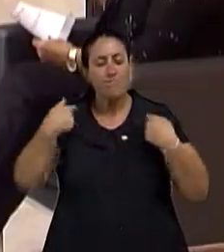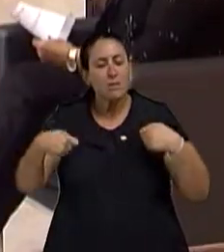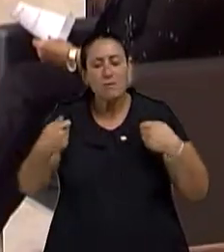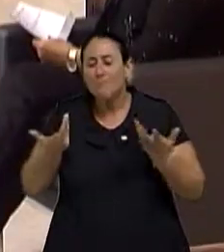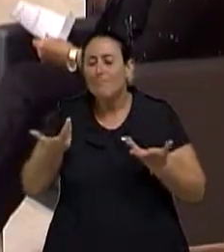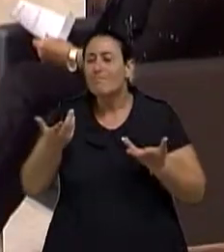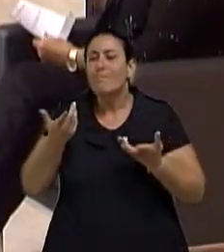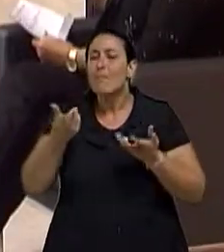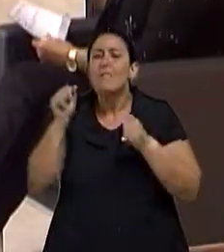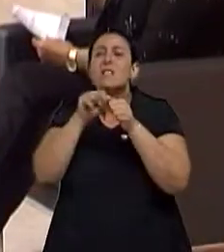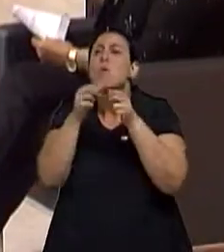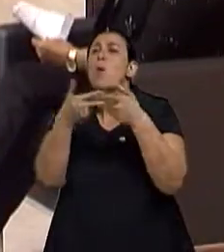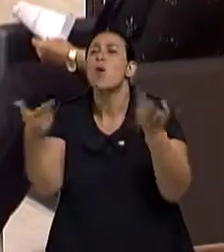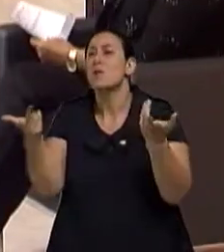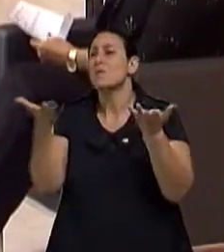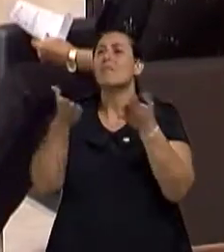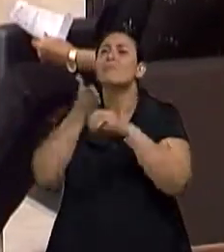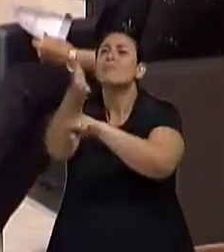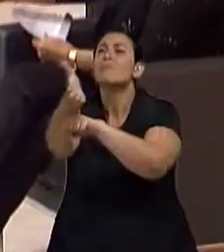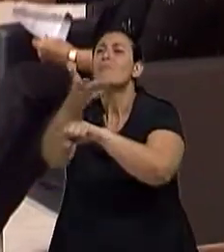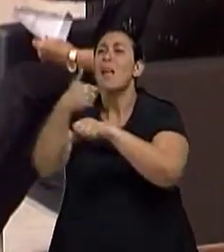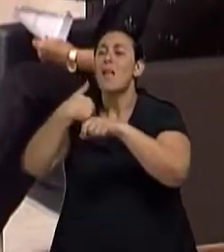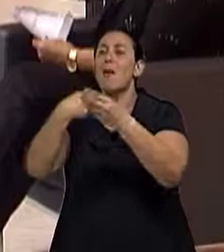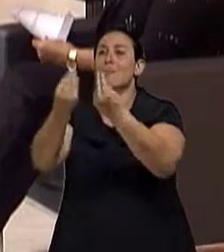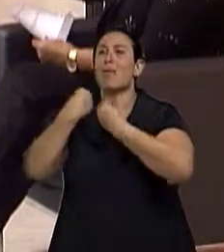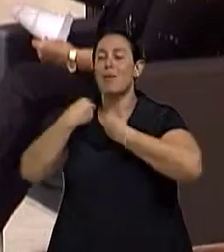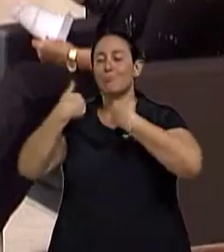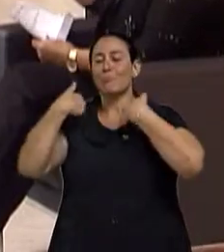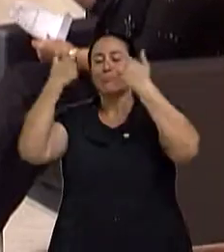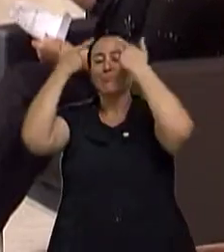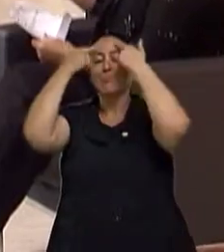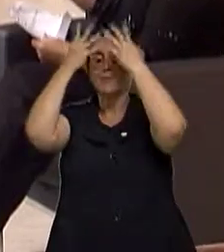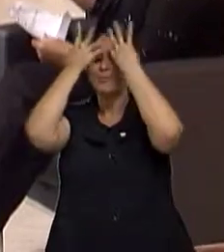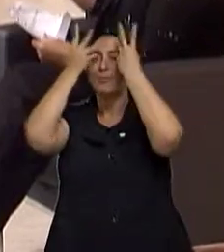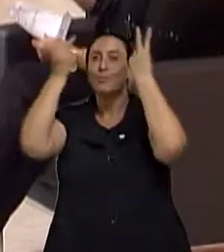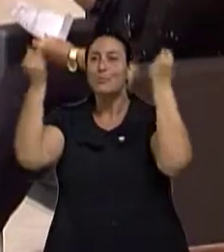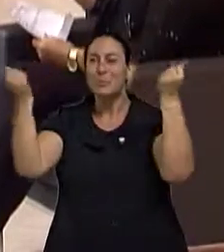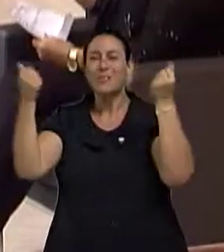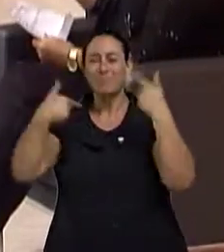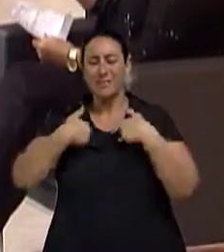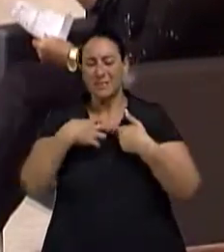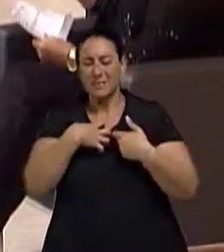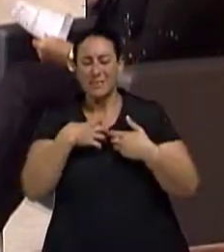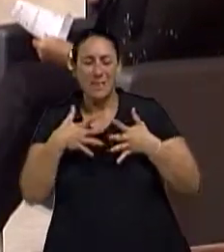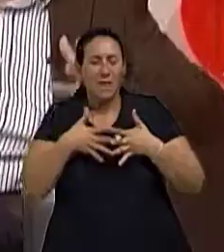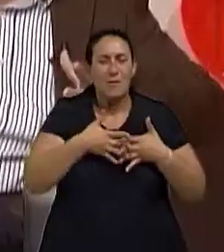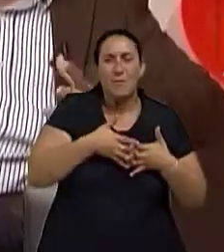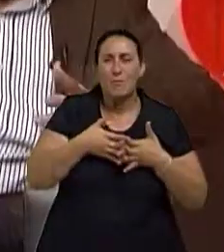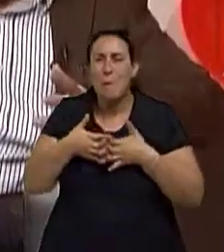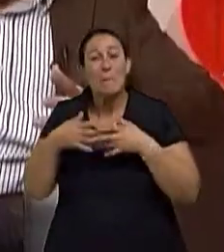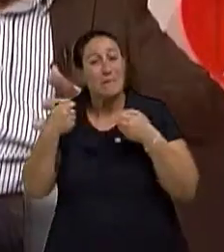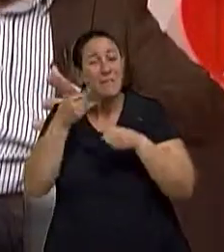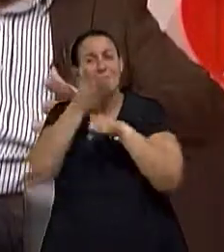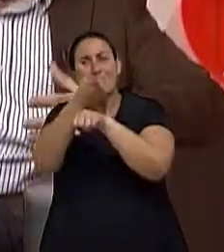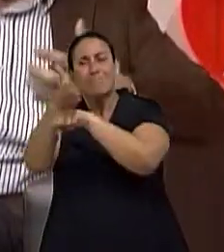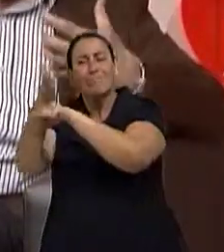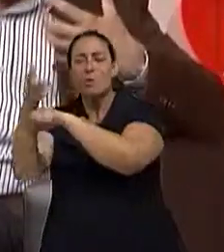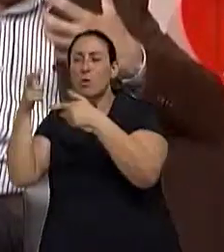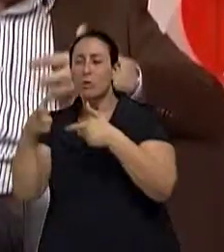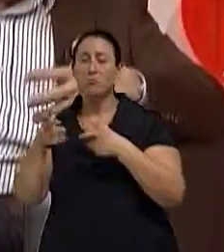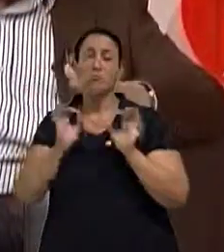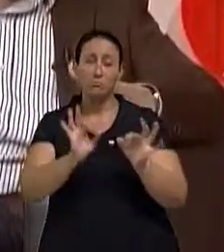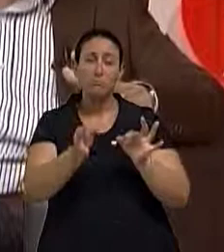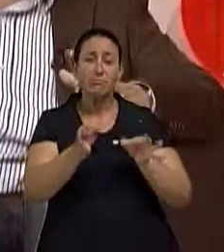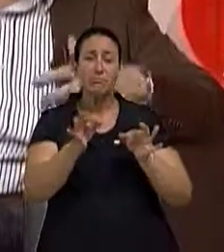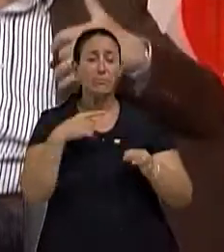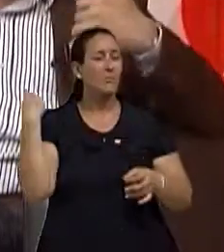que dê prazer para a pessoa, para que ela tenha equilíbrio numa hora de conflito, né, doutor? Exatamente. Isso é uma coisa que as pessoas, ainda